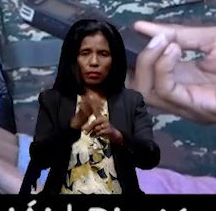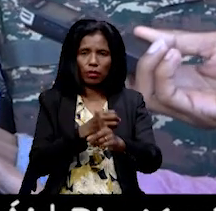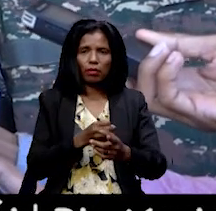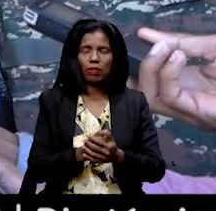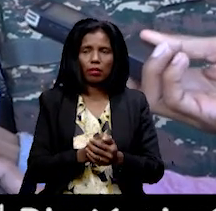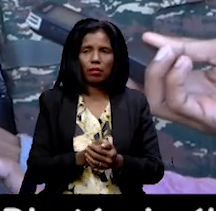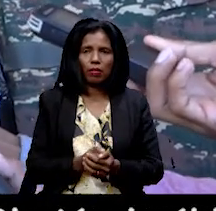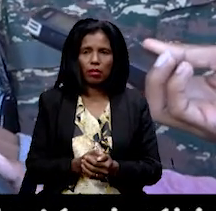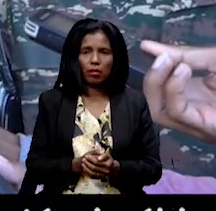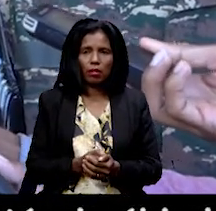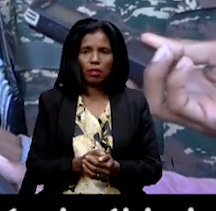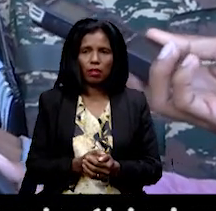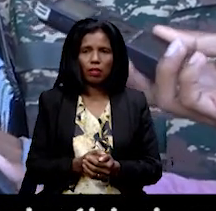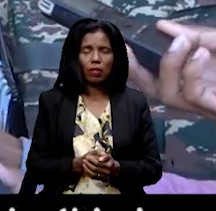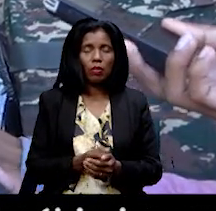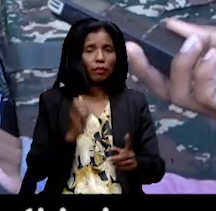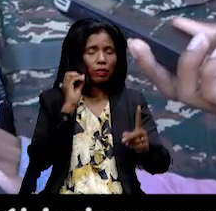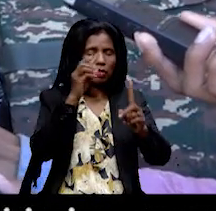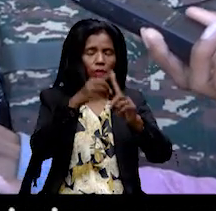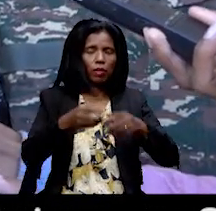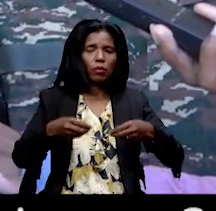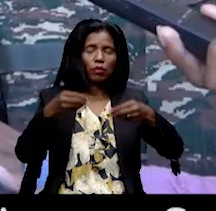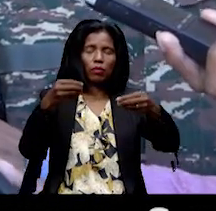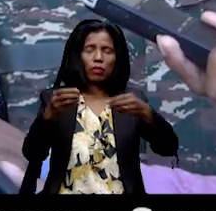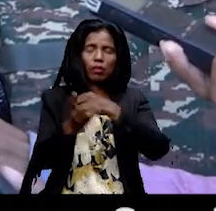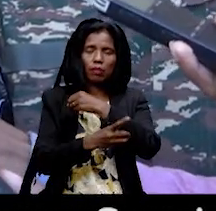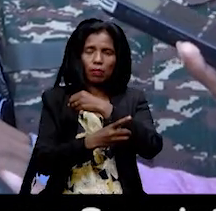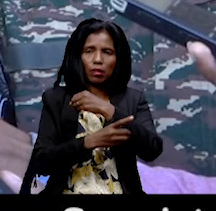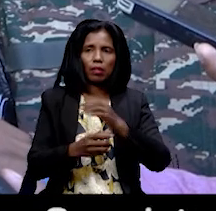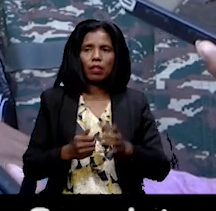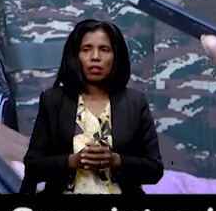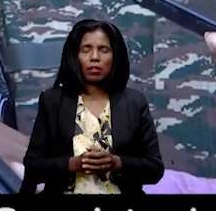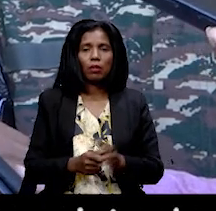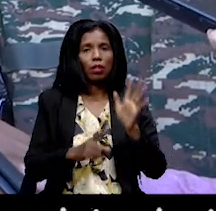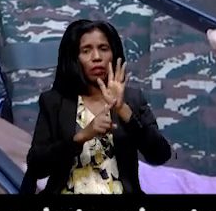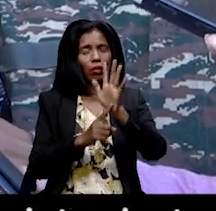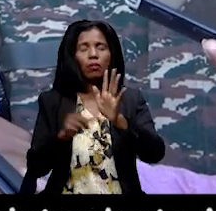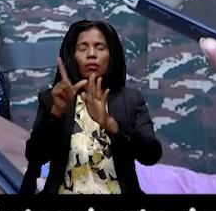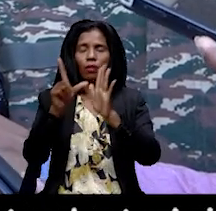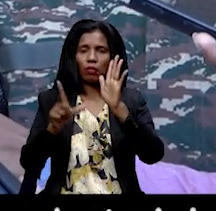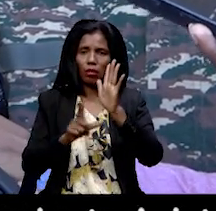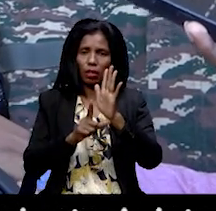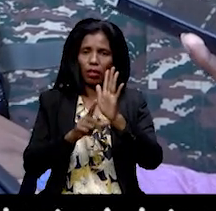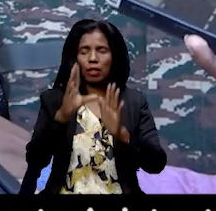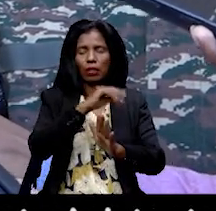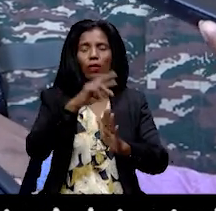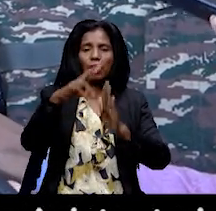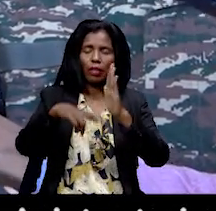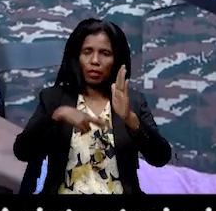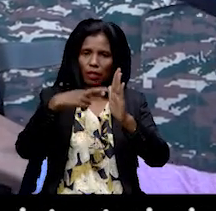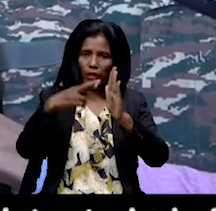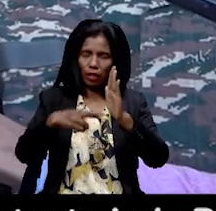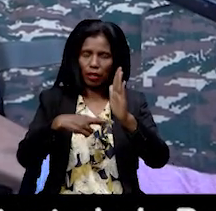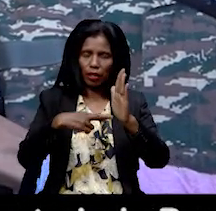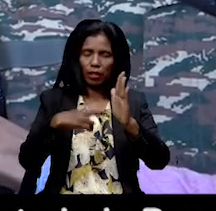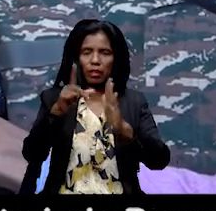garantia disciplina, ordem, no aplicação lei, regulamento, normas, no